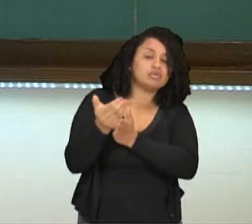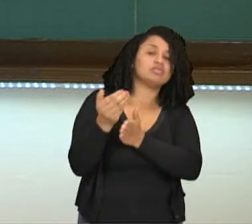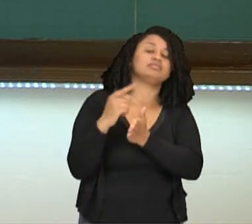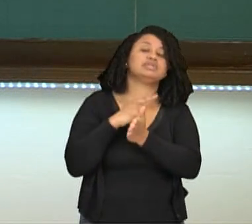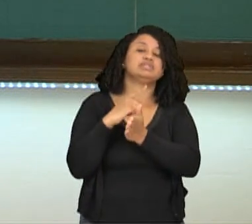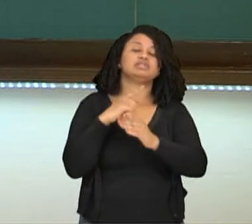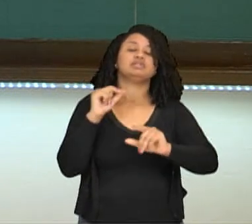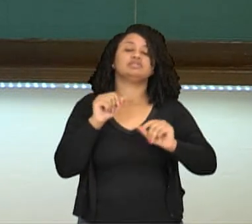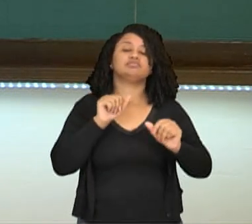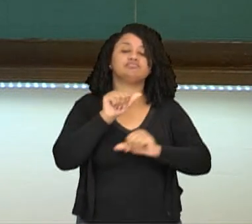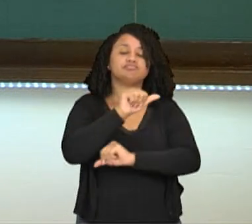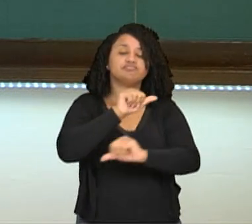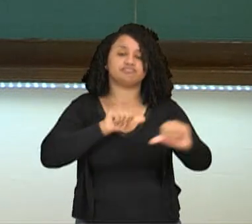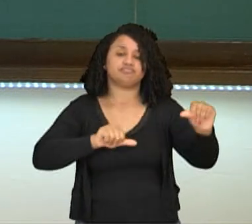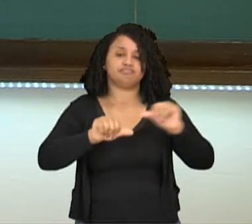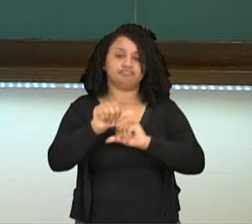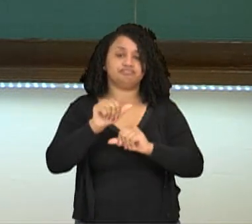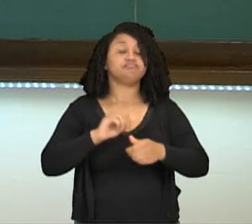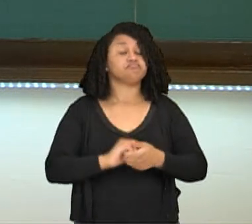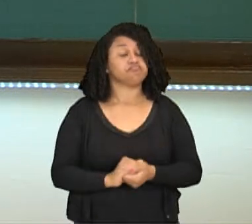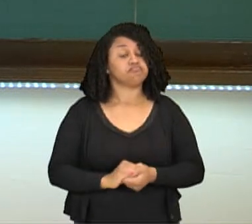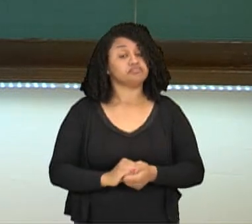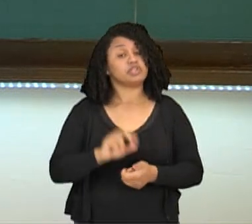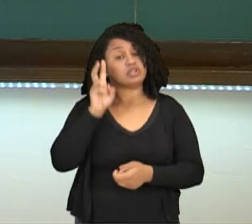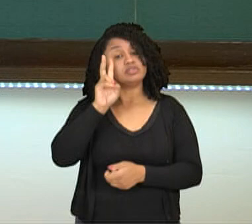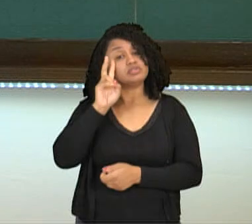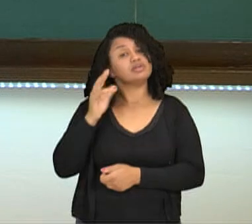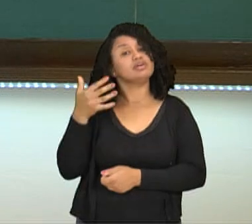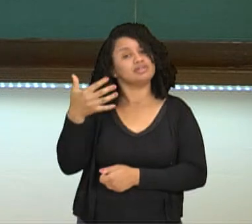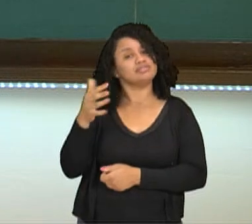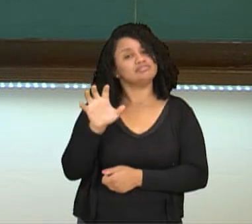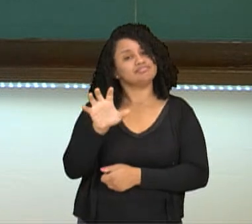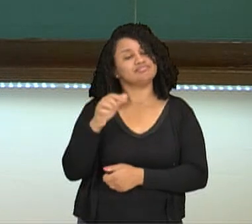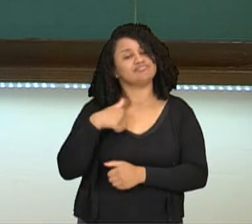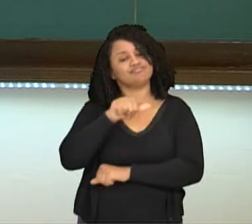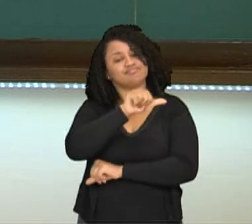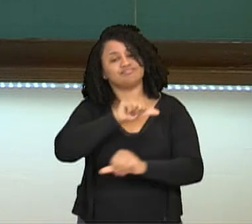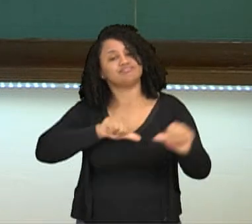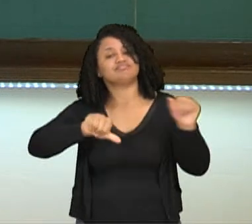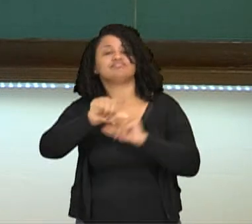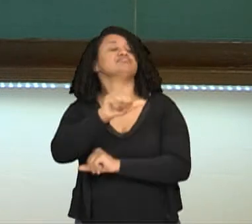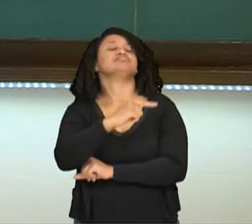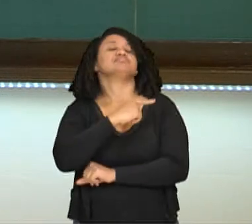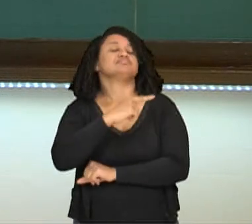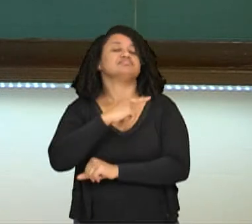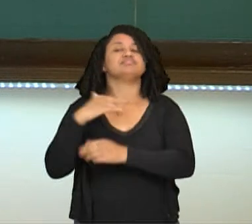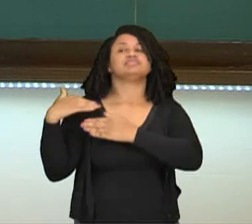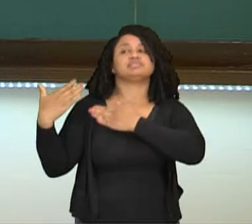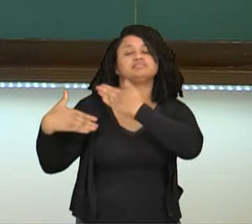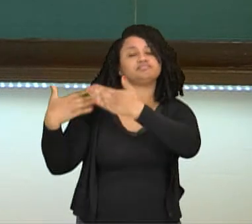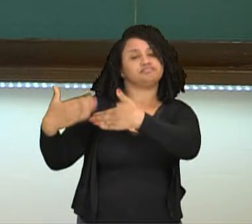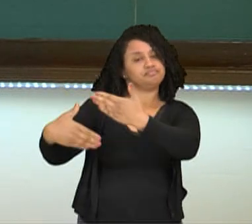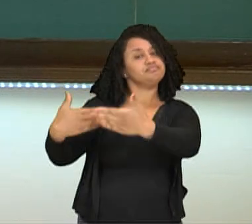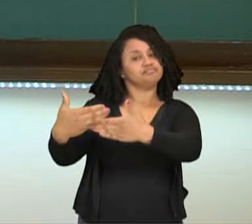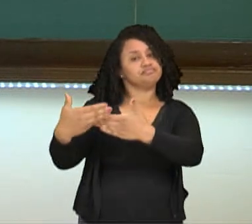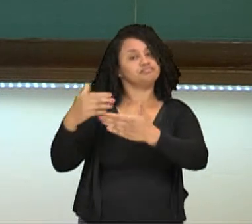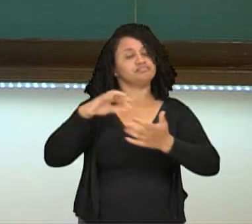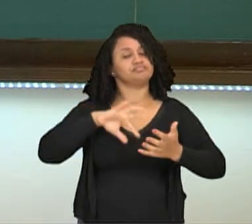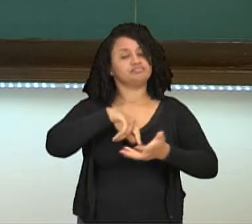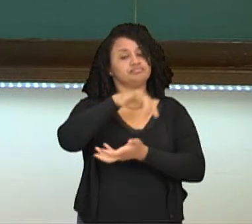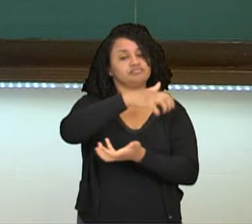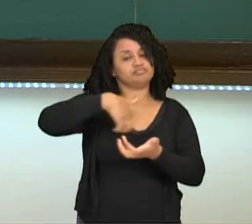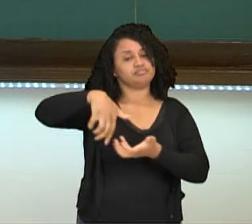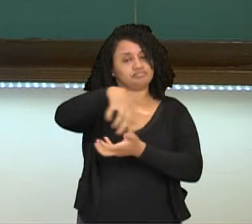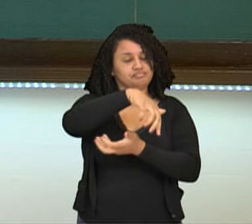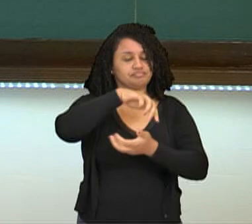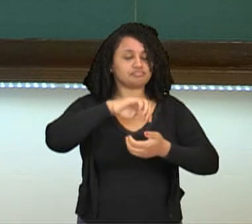ocorrer algumas transformações. Aliás, história é isso, né? História são as transformações que vão ocorrendo no mundo. E